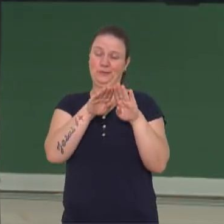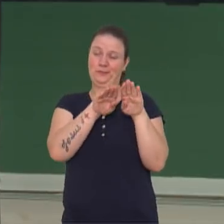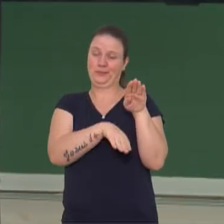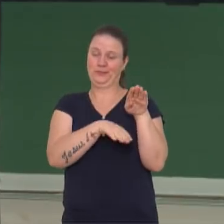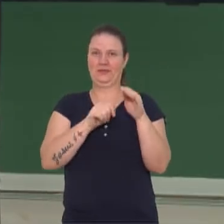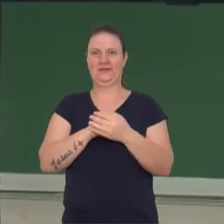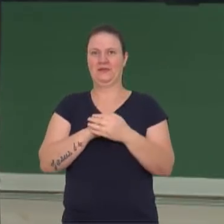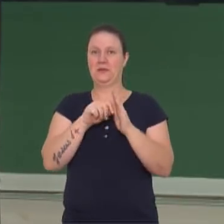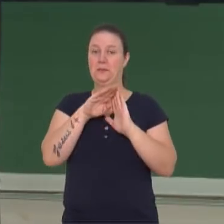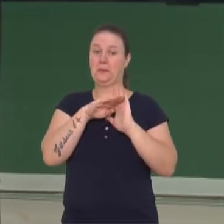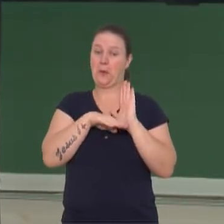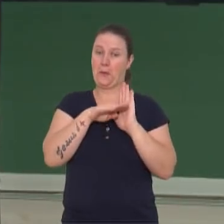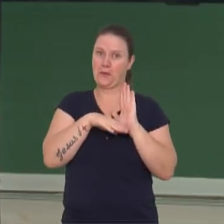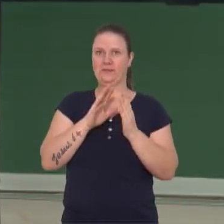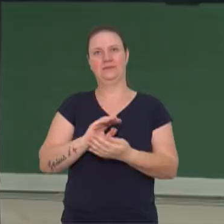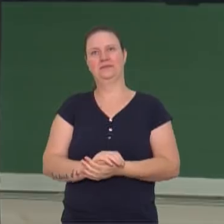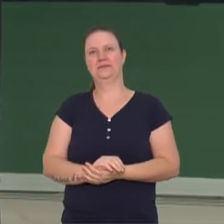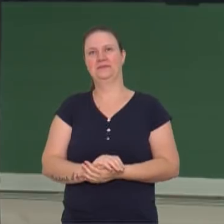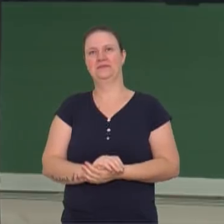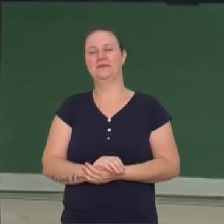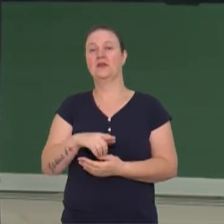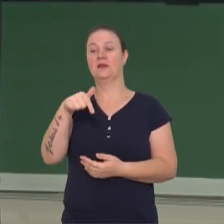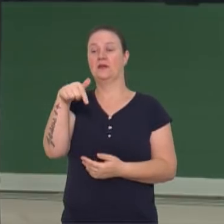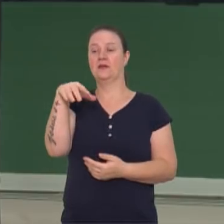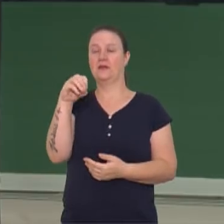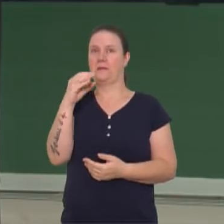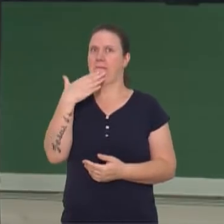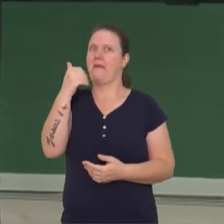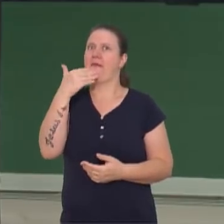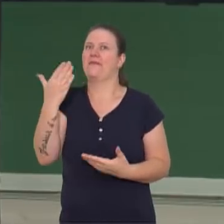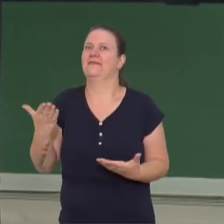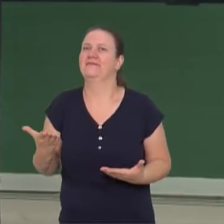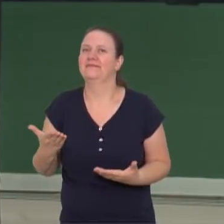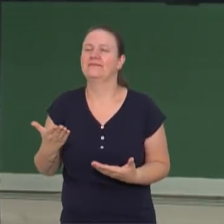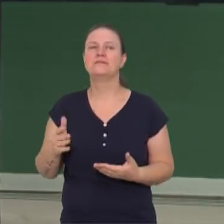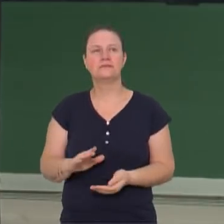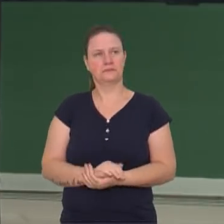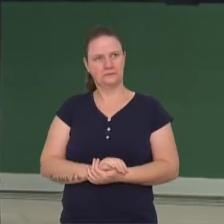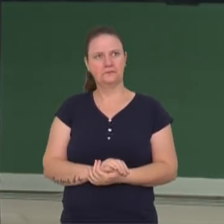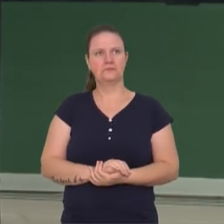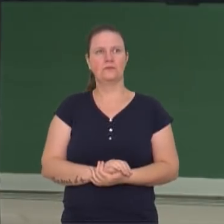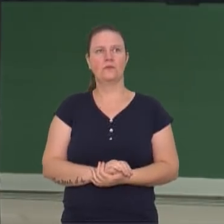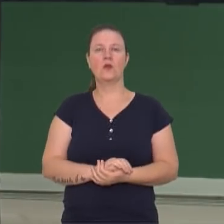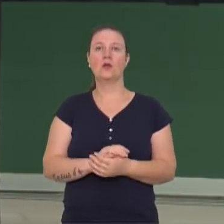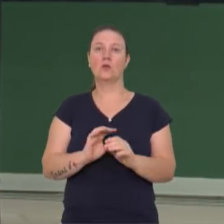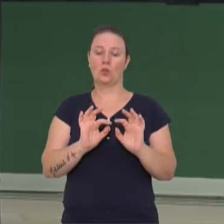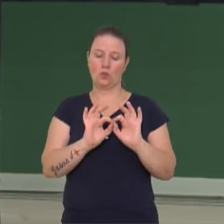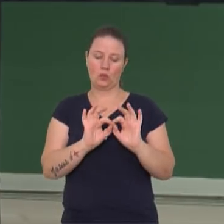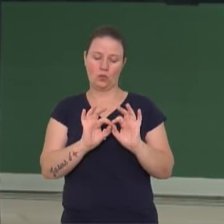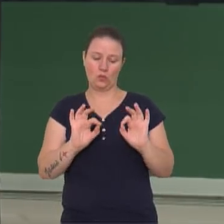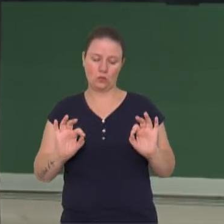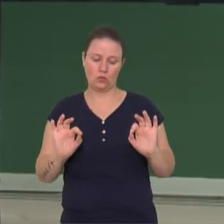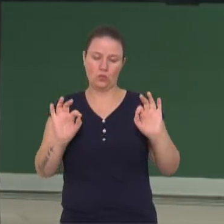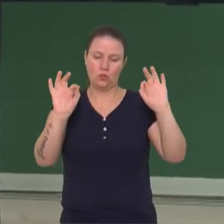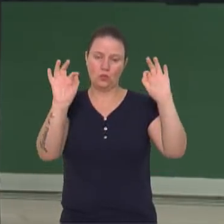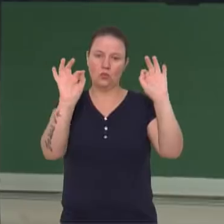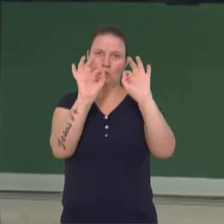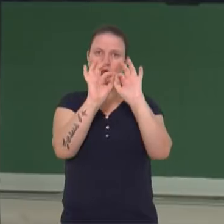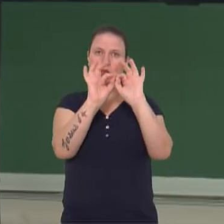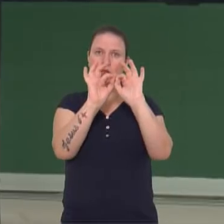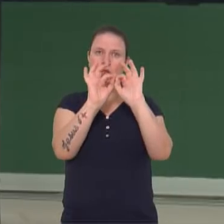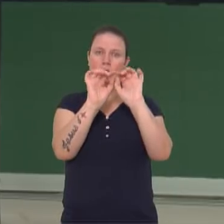R$70 é maior do que 68,8. Ou seja, o perímetro do quadrado